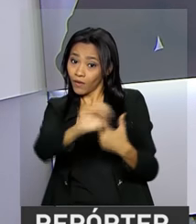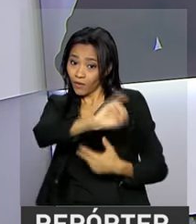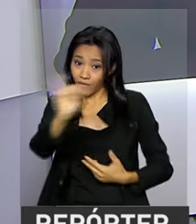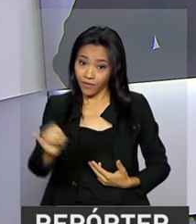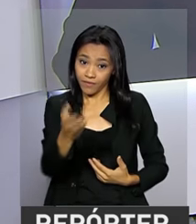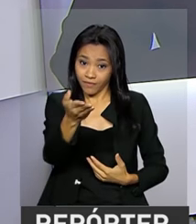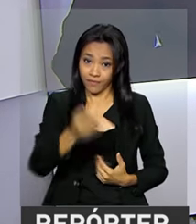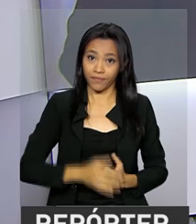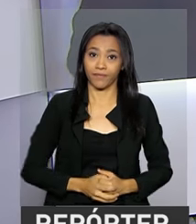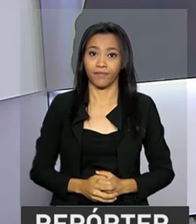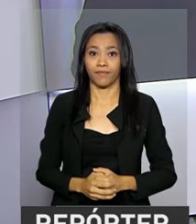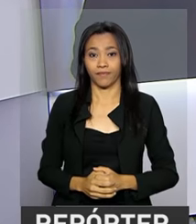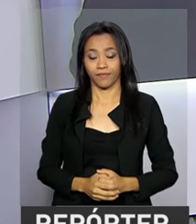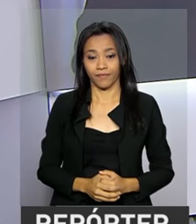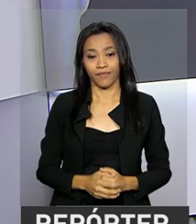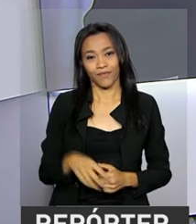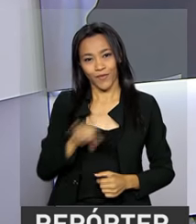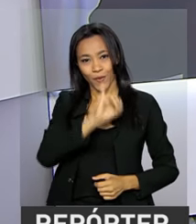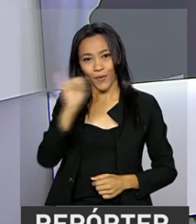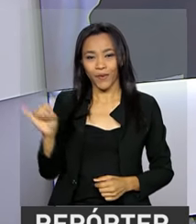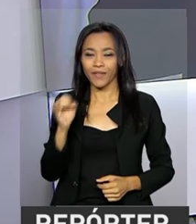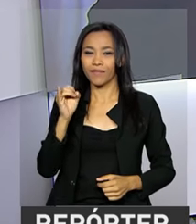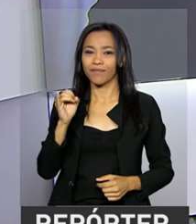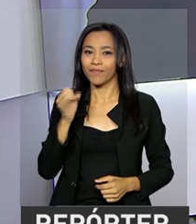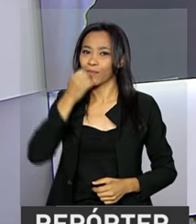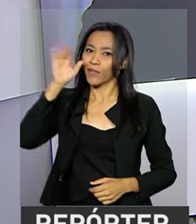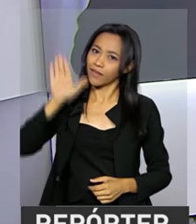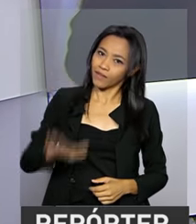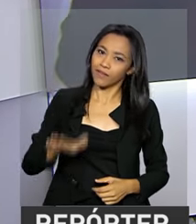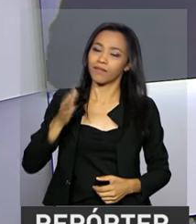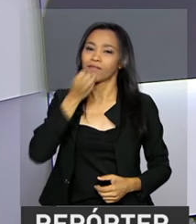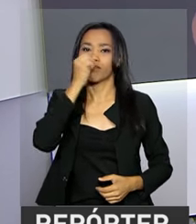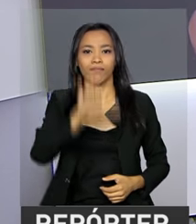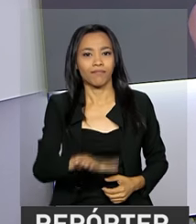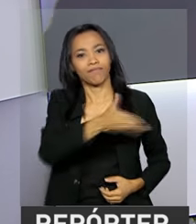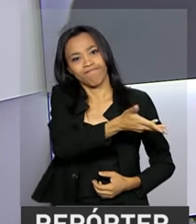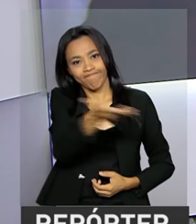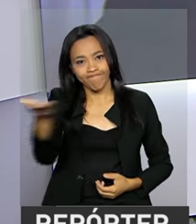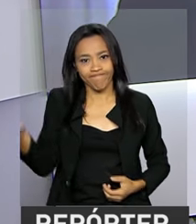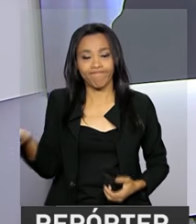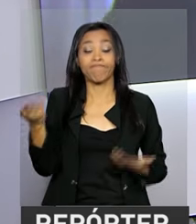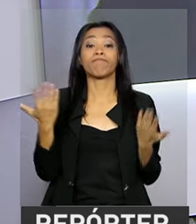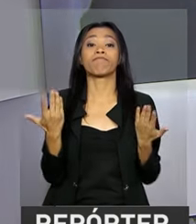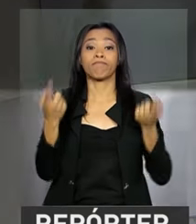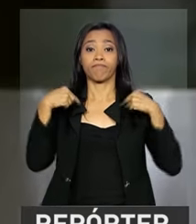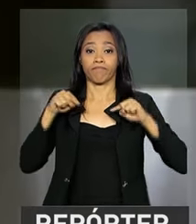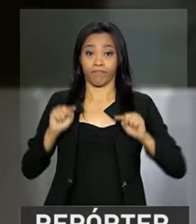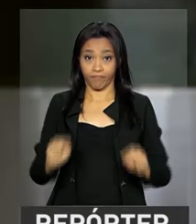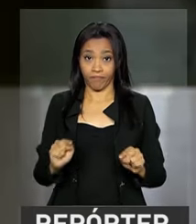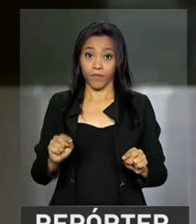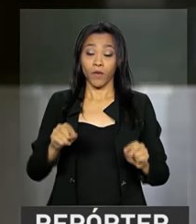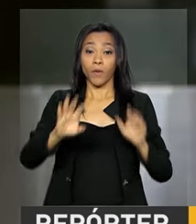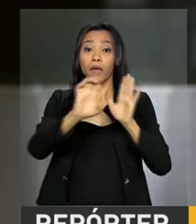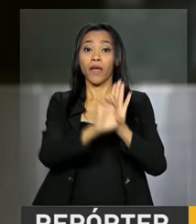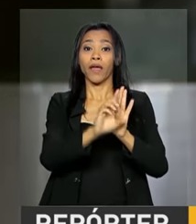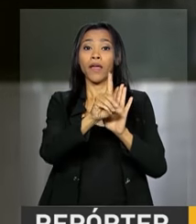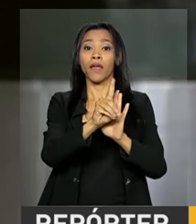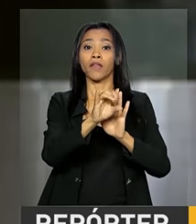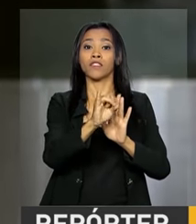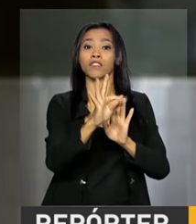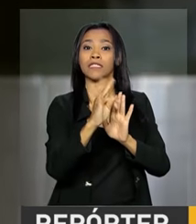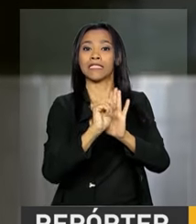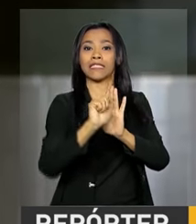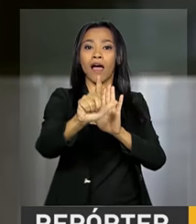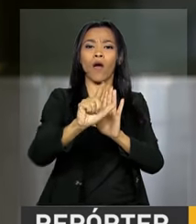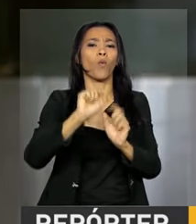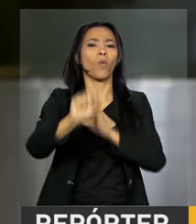João. Oi, Renata. Boa tarde, né? Boa tarde para você, boa tarde a todos. Olha só, o edital do Enem, o Exame